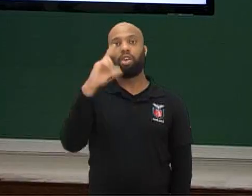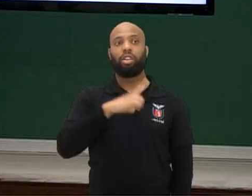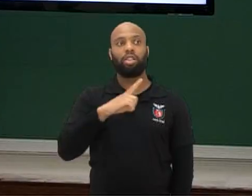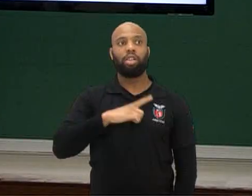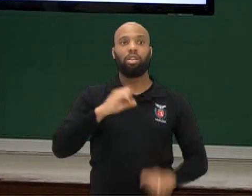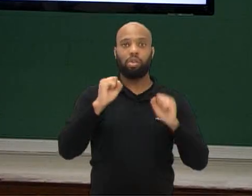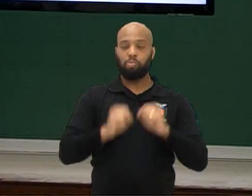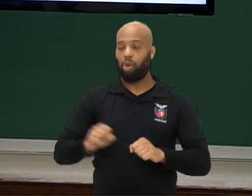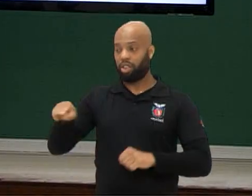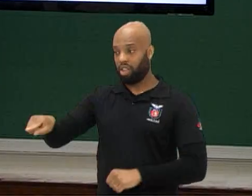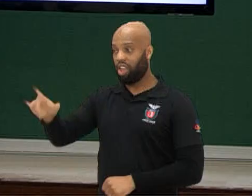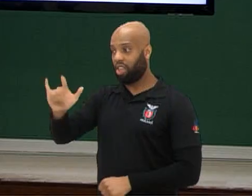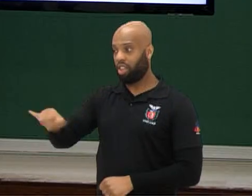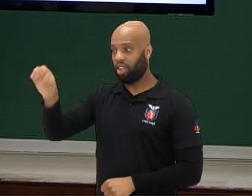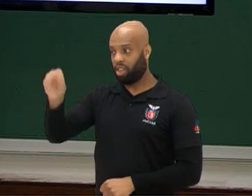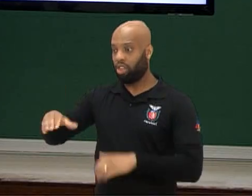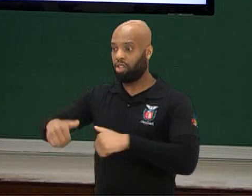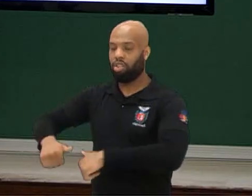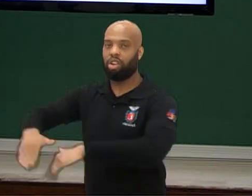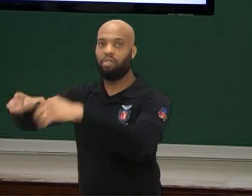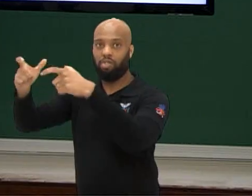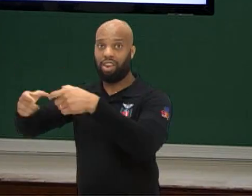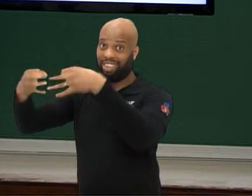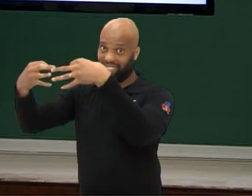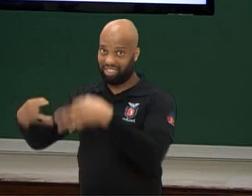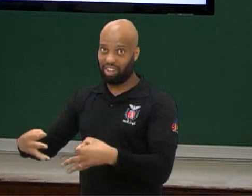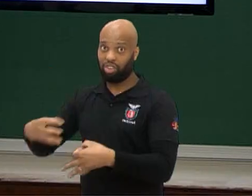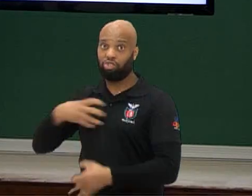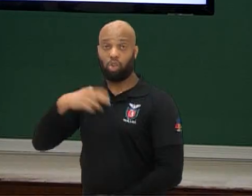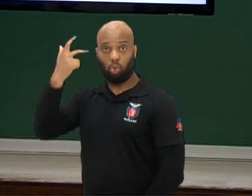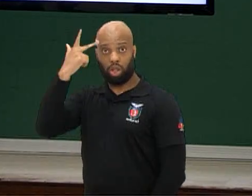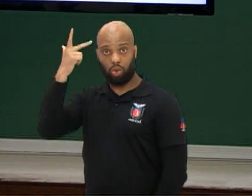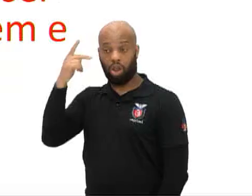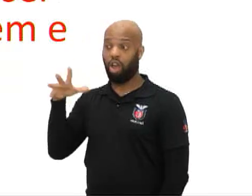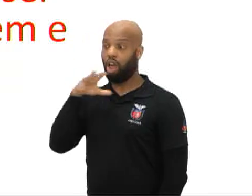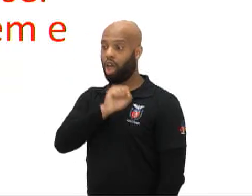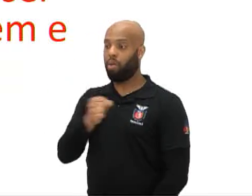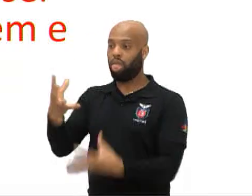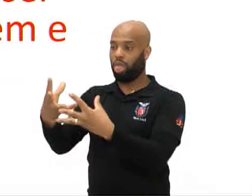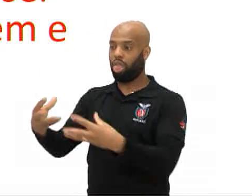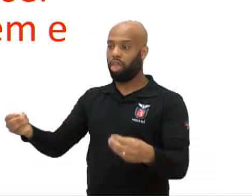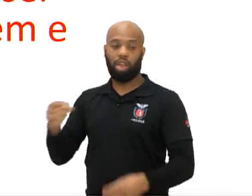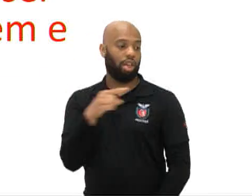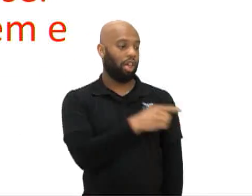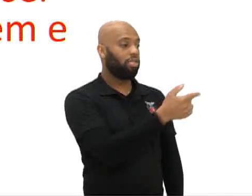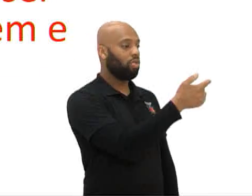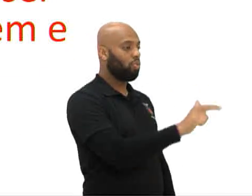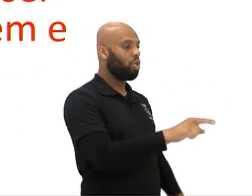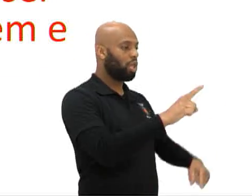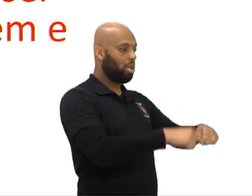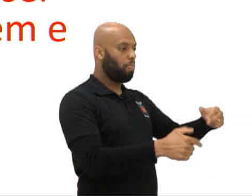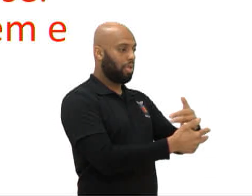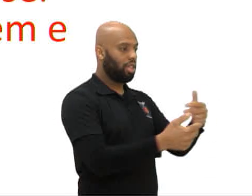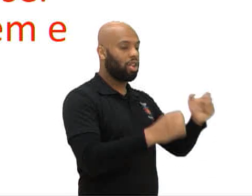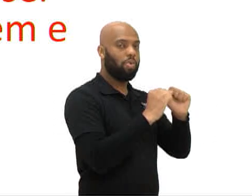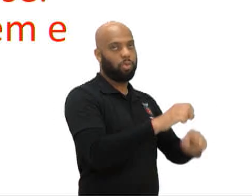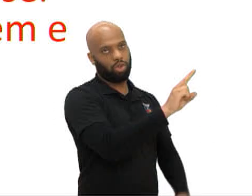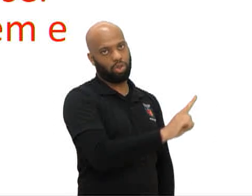pode ir para um aterro e ser decomposto naturalmente, de forma rápida, enquanto que os demais materiais podem